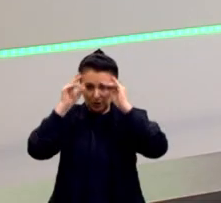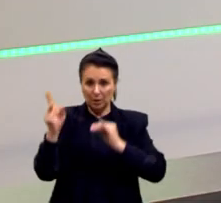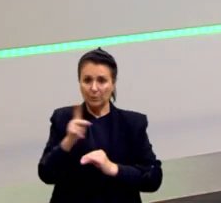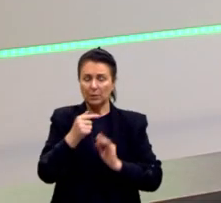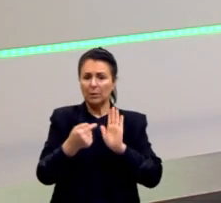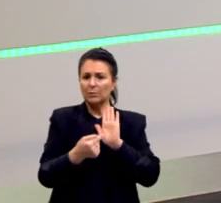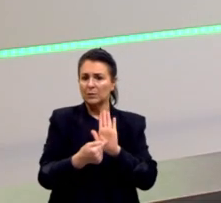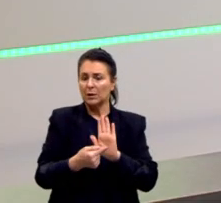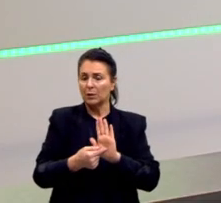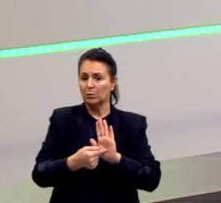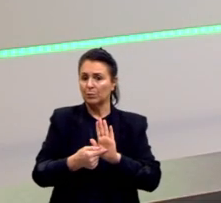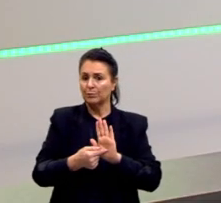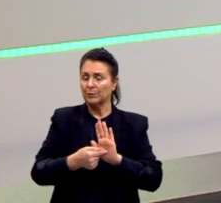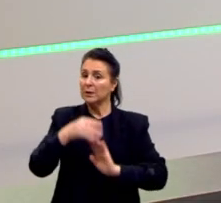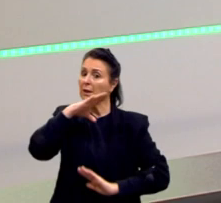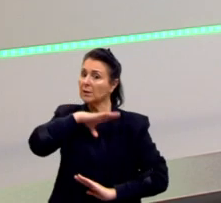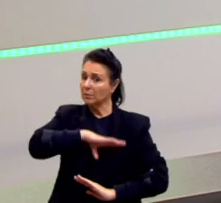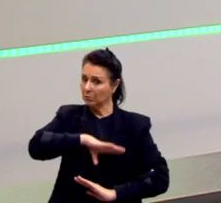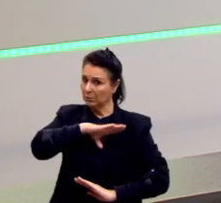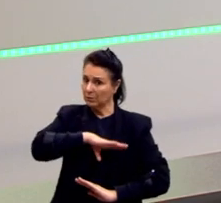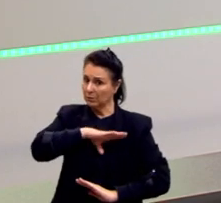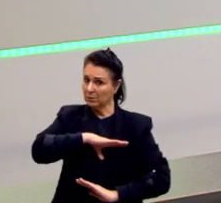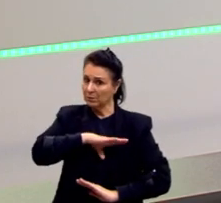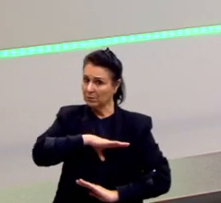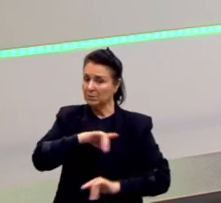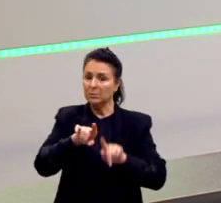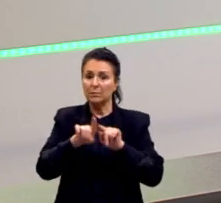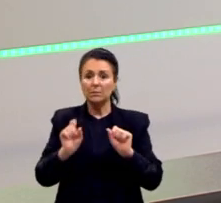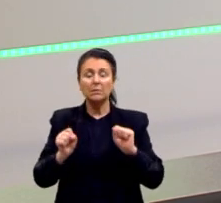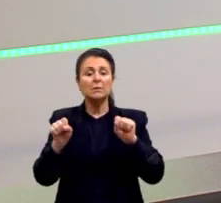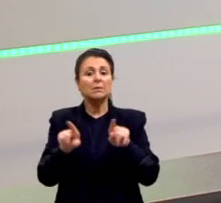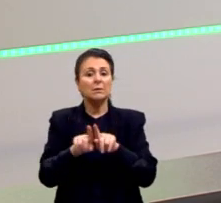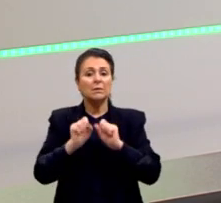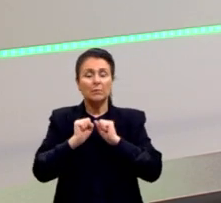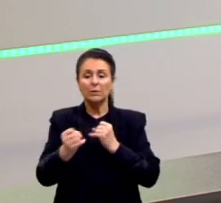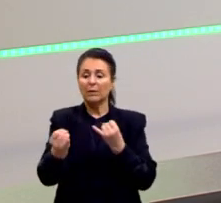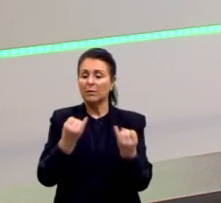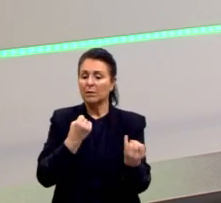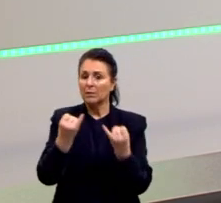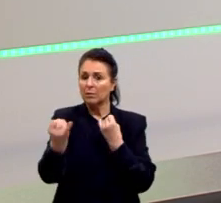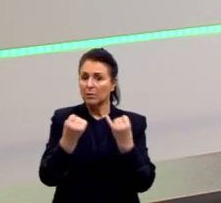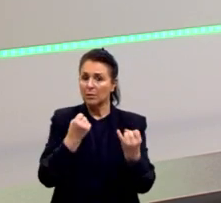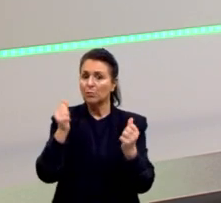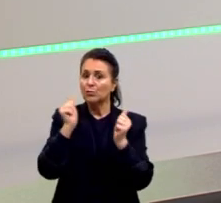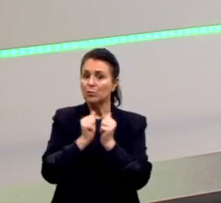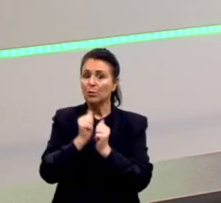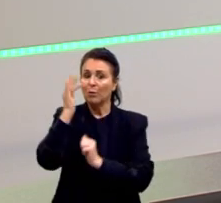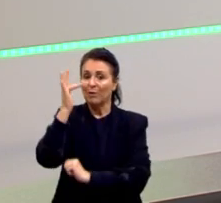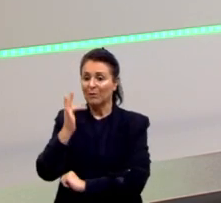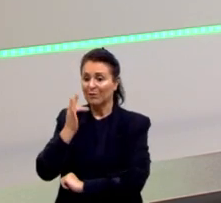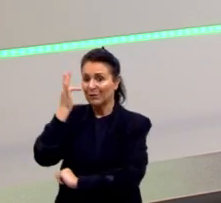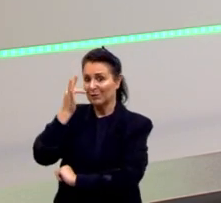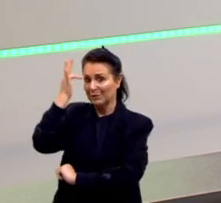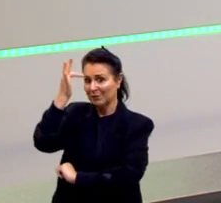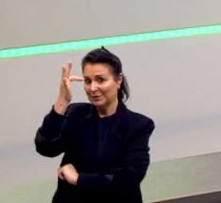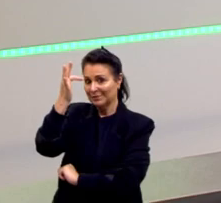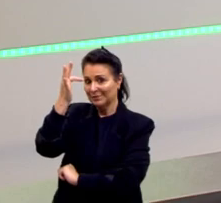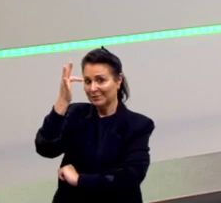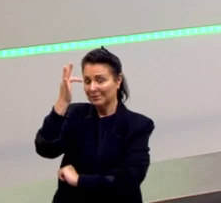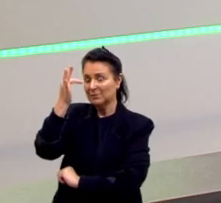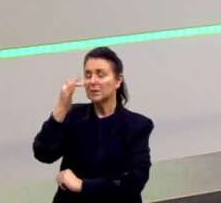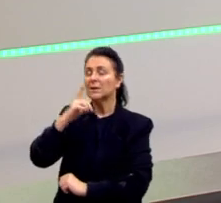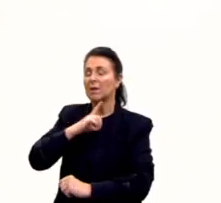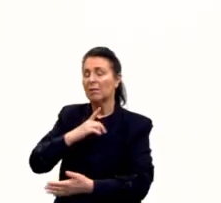sob a ótica da língua portuguesa mas a gente poderia fazer aí uma interlocução com a filosofia que tem todo um